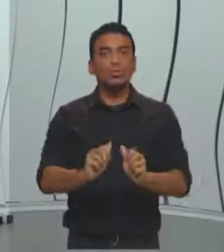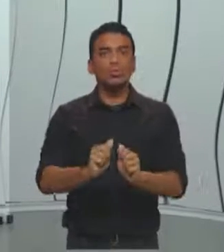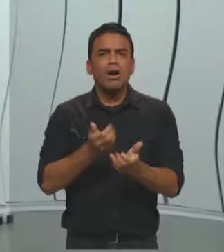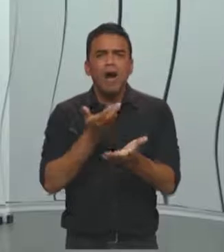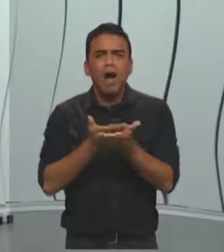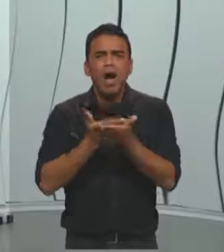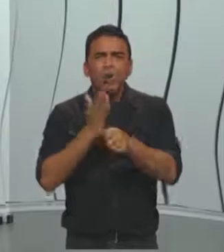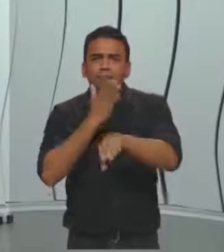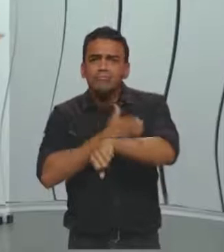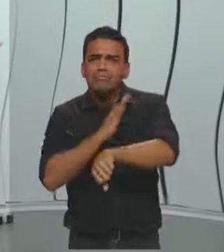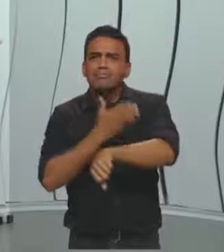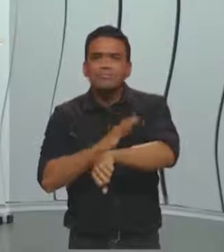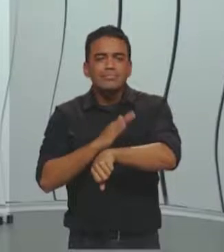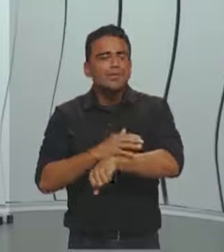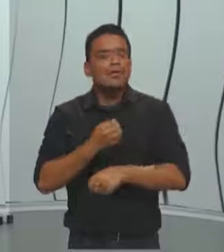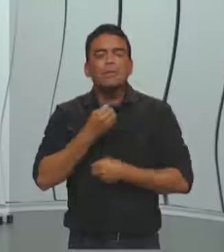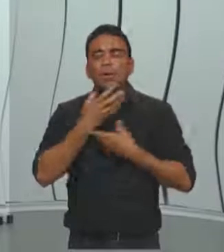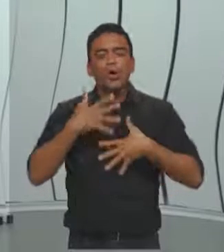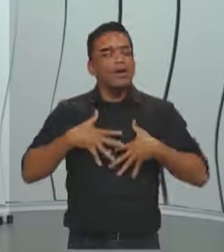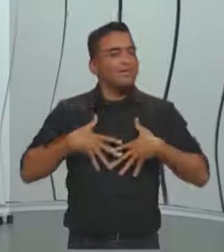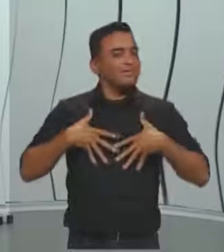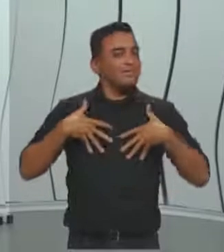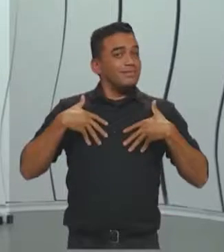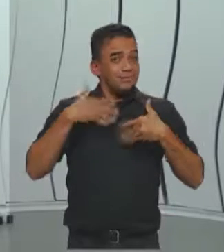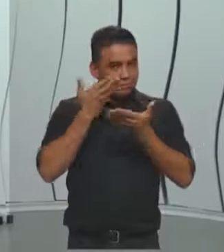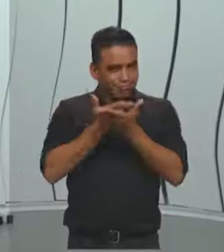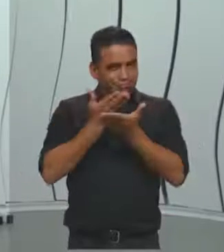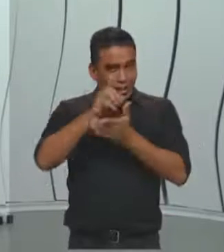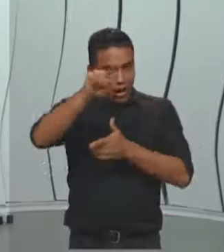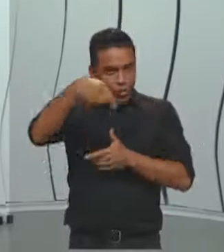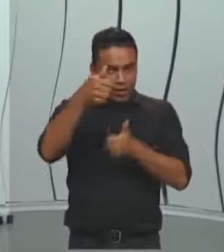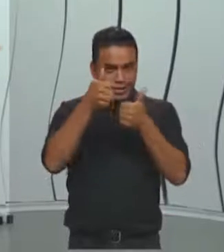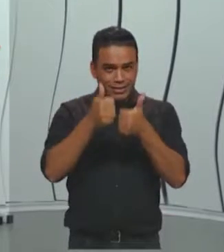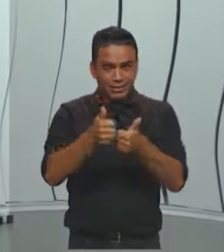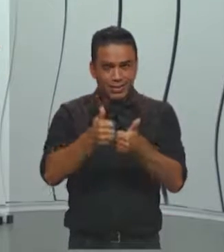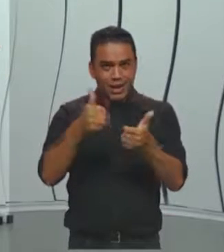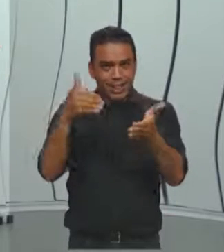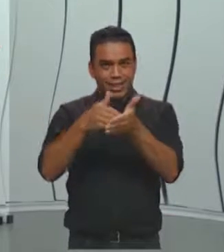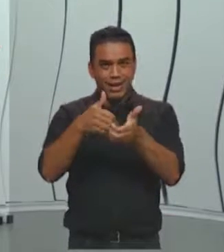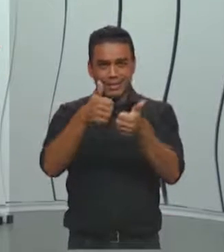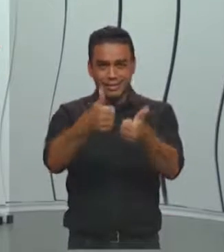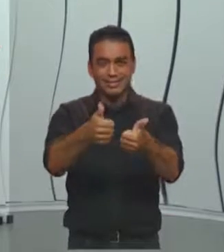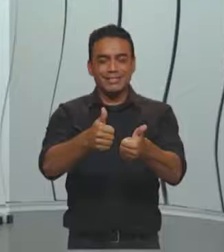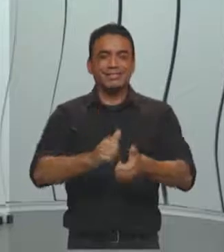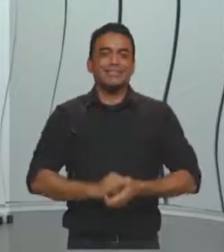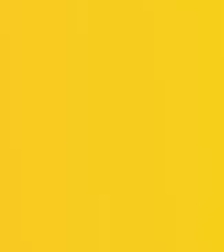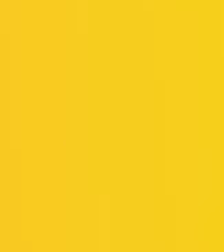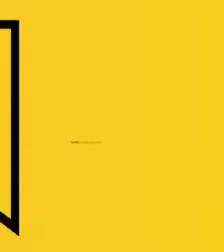aula prática, vai ser uma aula prazerosa e eu conto com você na próxima aula. Até breve!